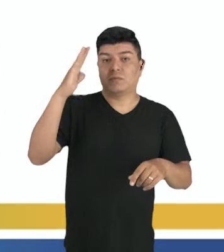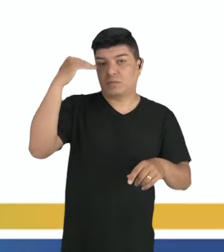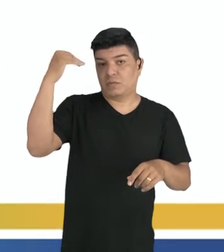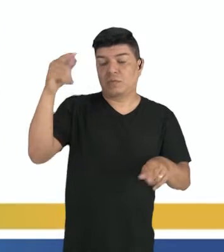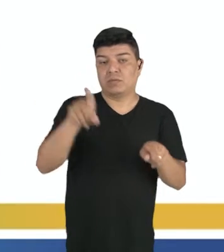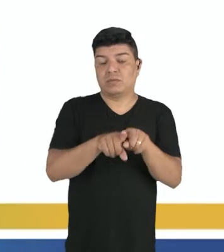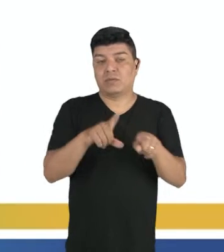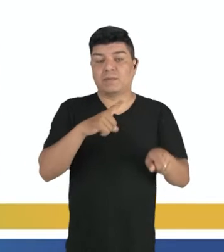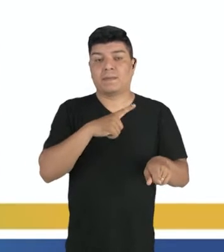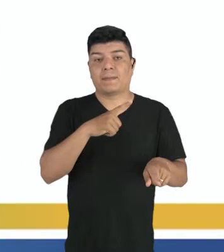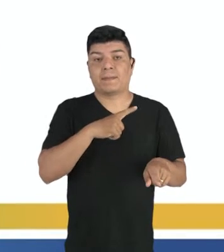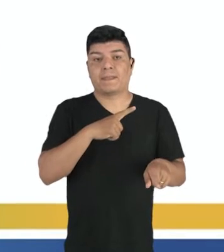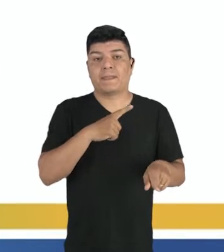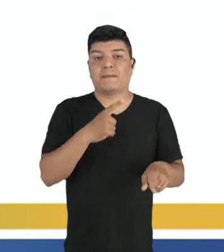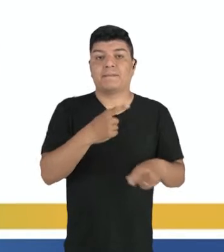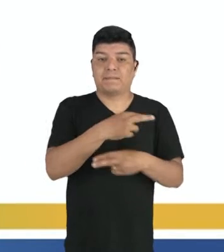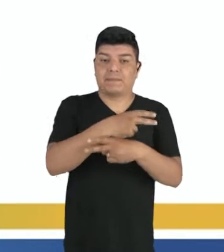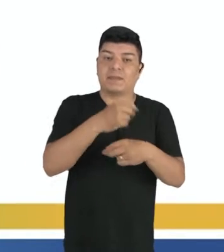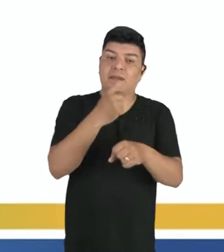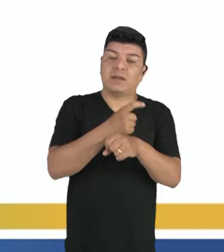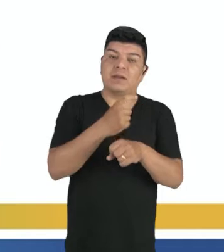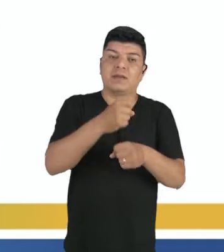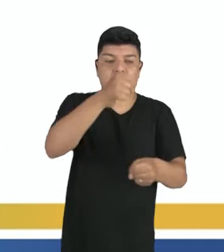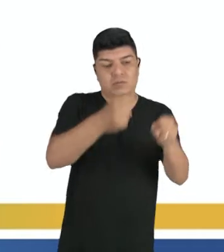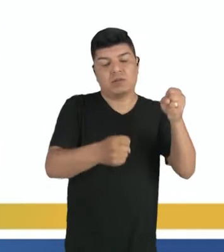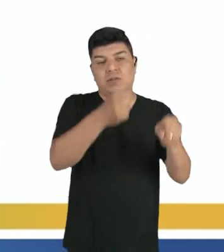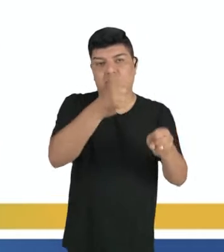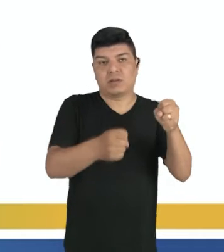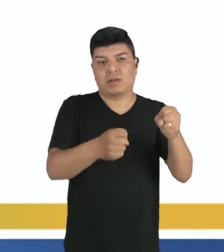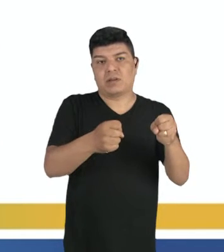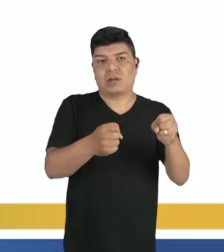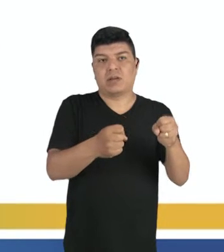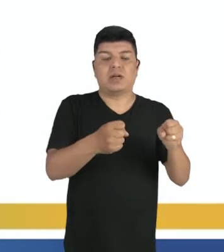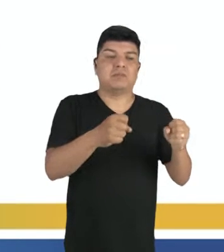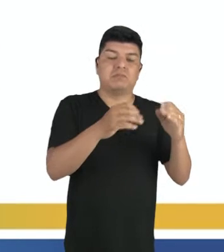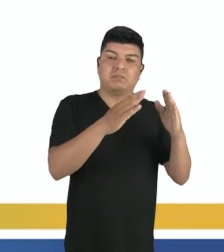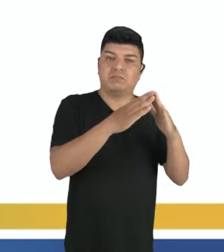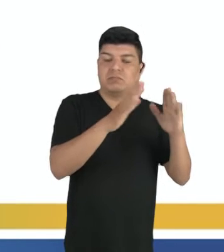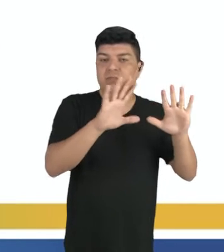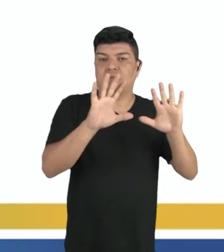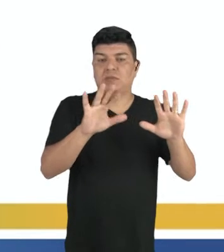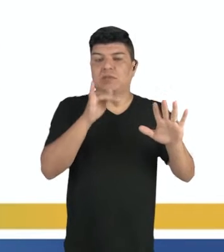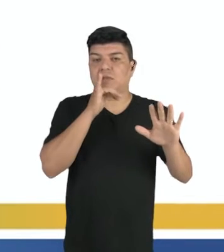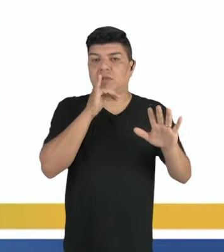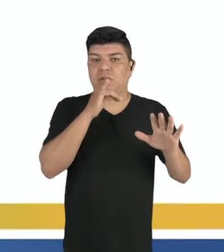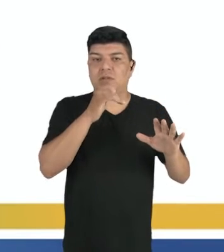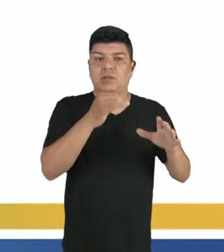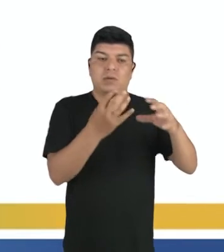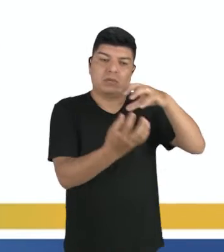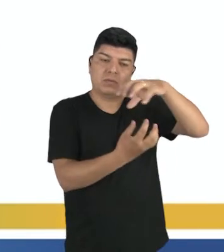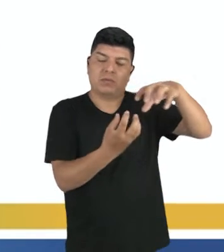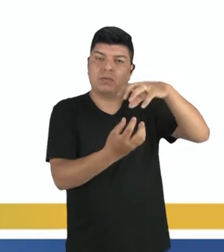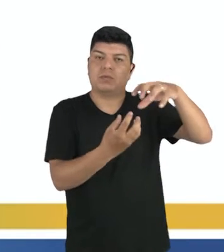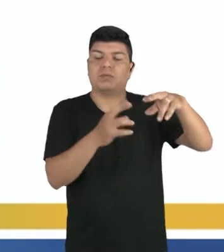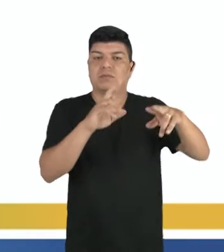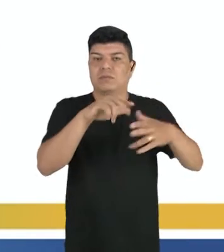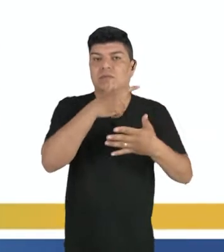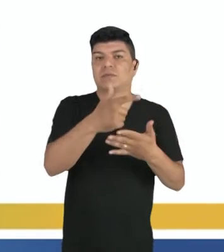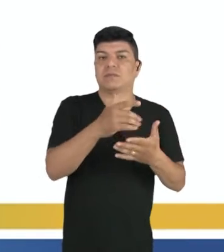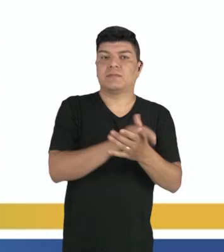também. E bens duráveis também, como automóveis e eletrodomésticos. Quando a gente fala de indústria de bens de consumo